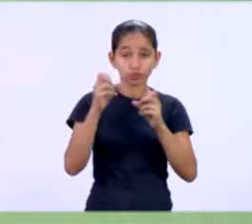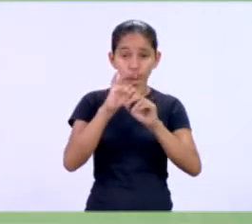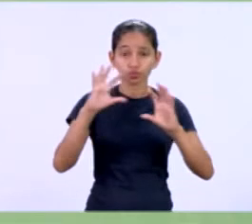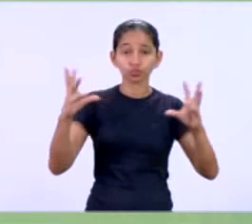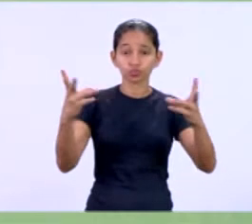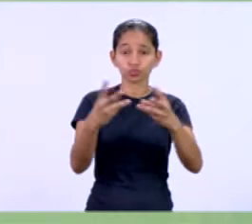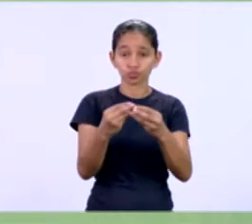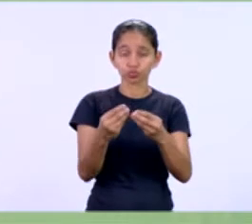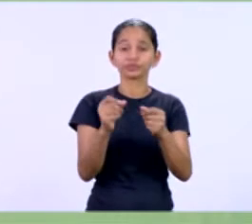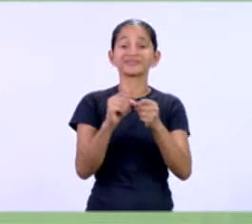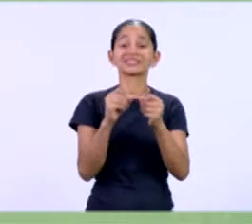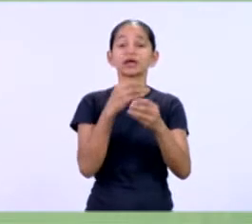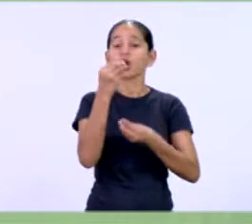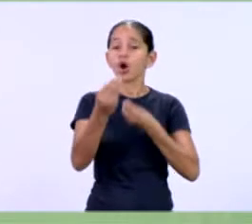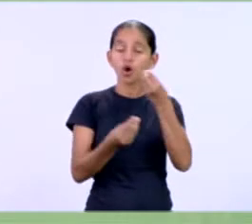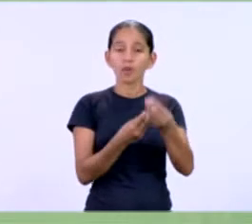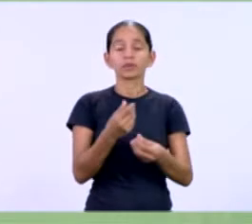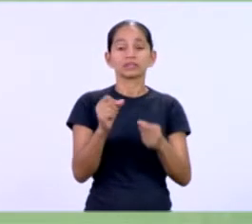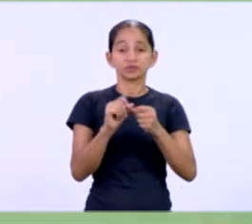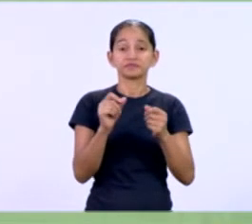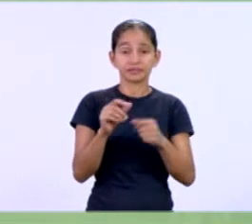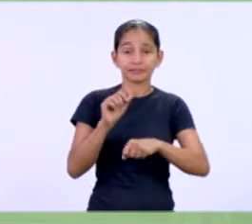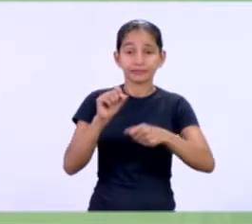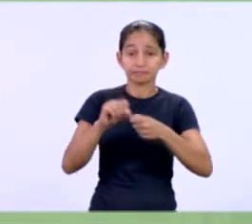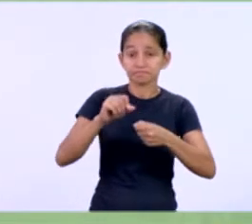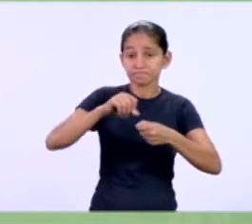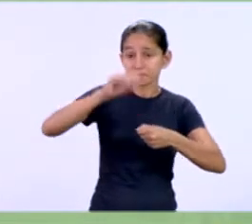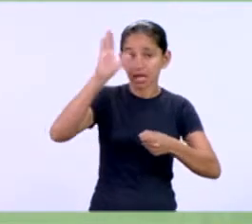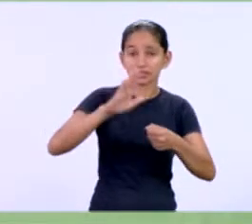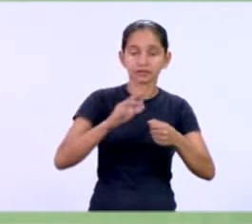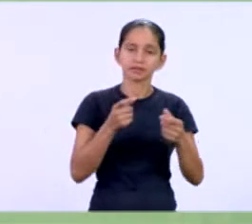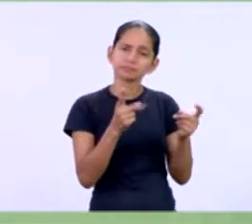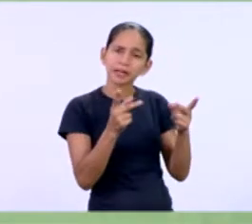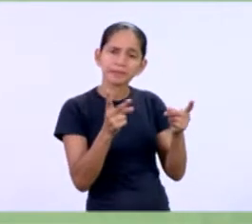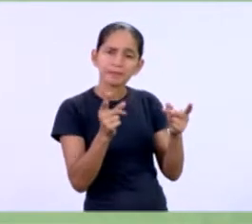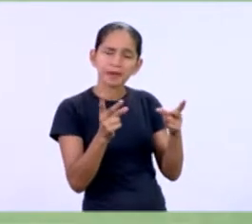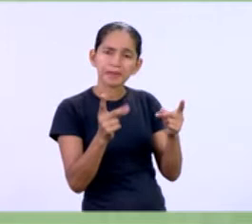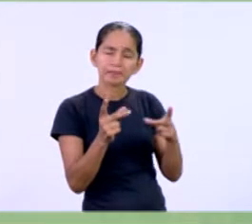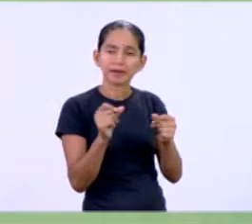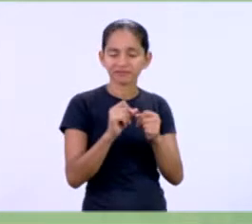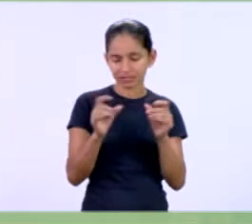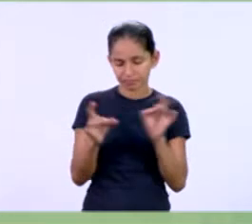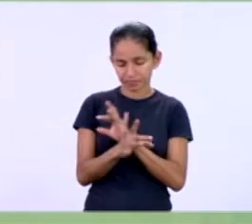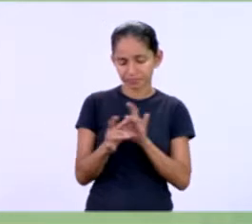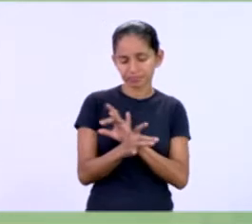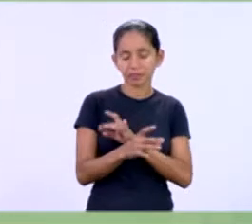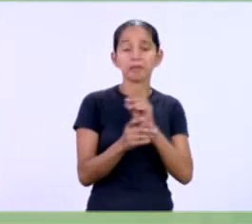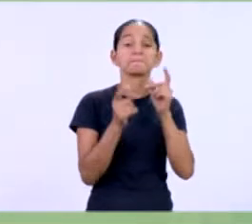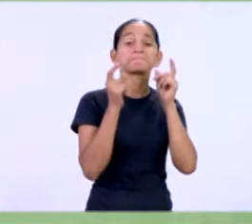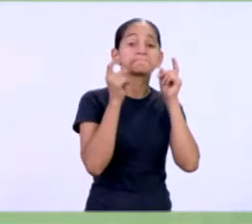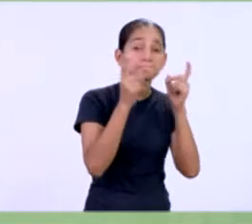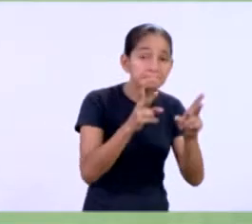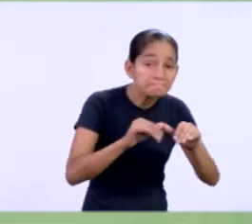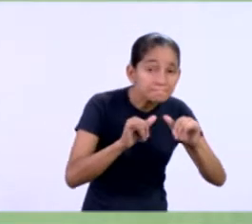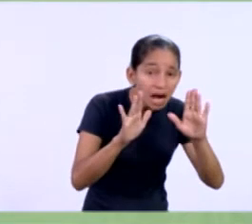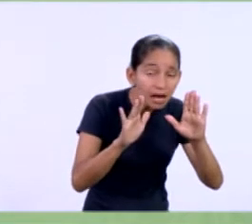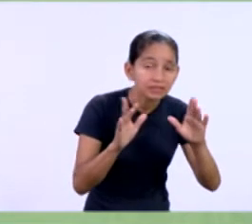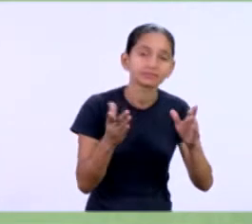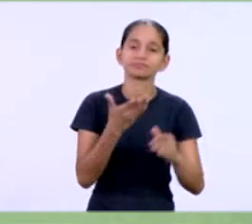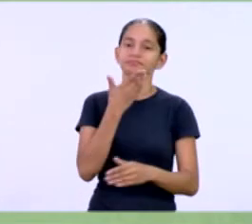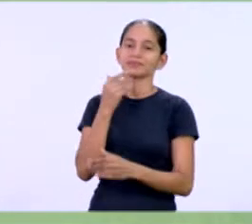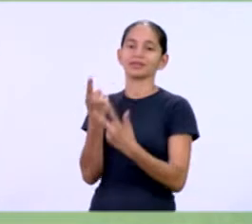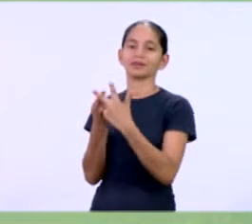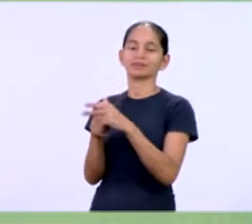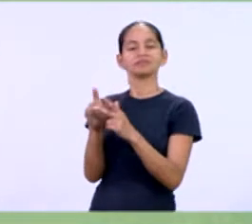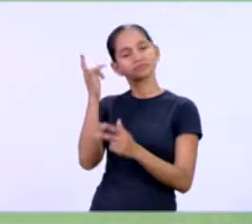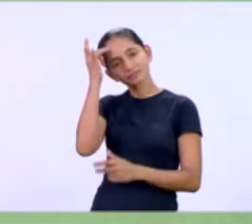unidades produzidas. Ou seja, quanto mais unidades eu produzo, mais esse custo fixo ele fica compartilhado aqui nas minhas